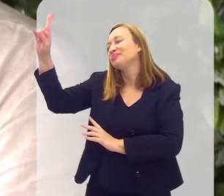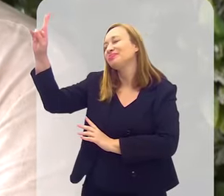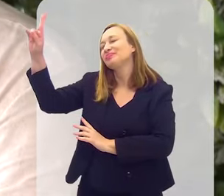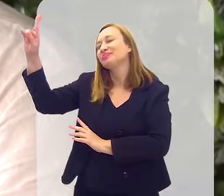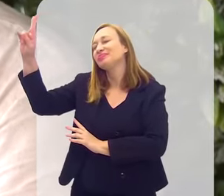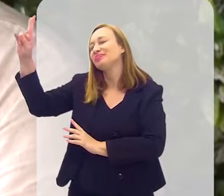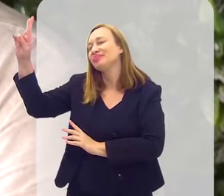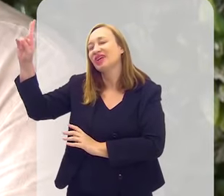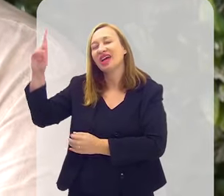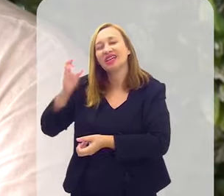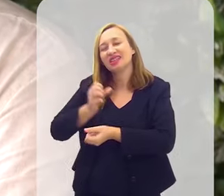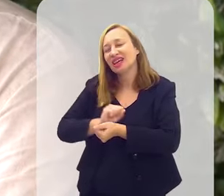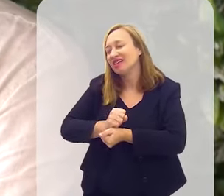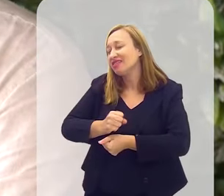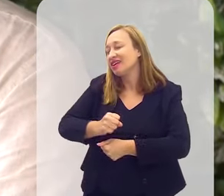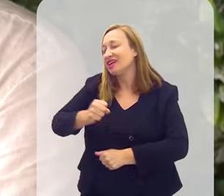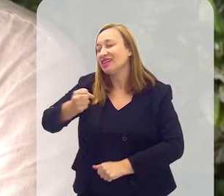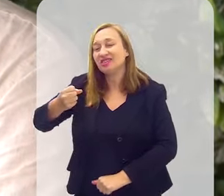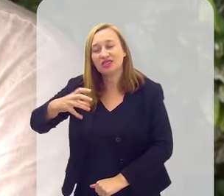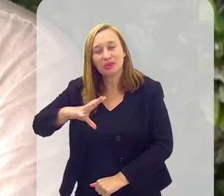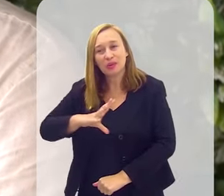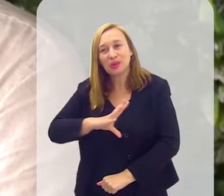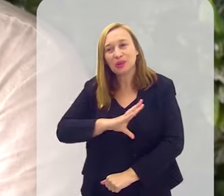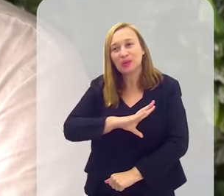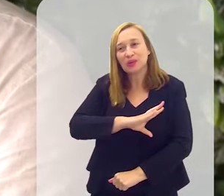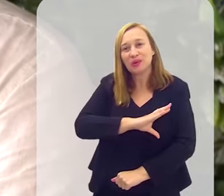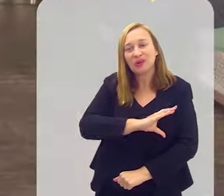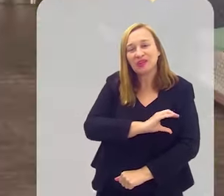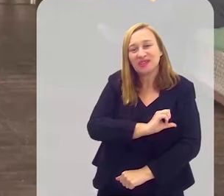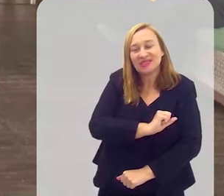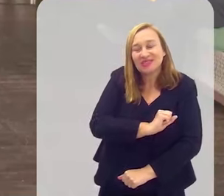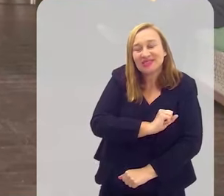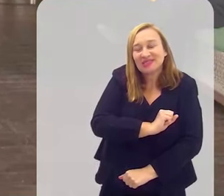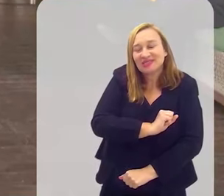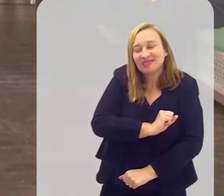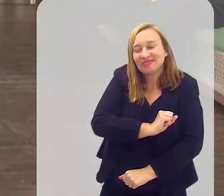Senhor pelo teu Imenso